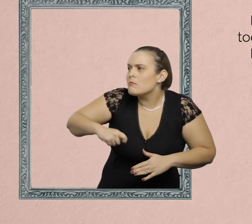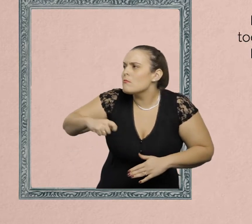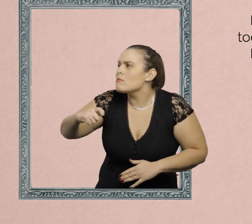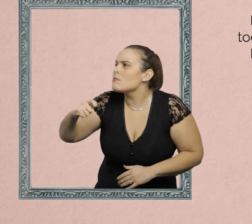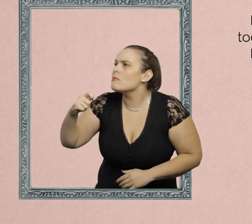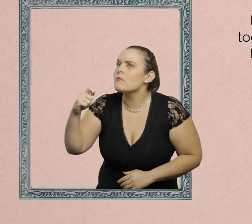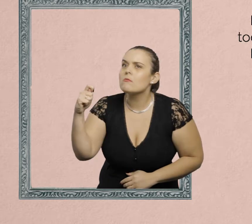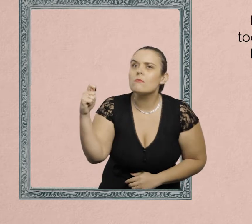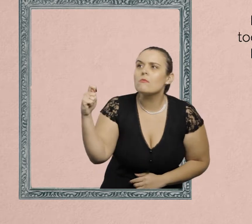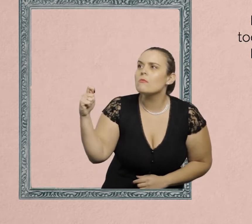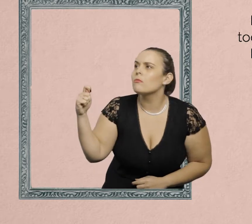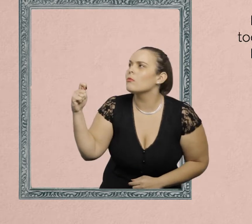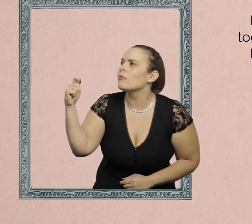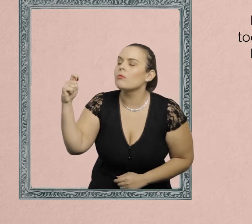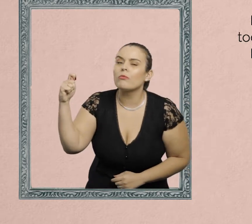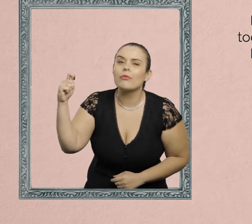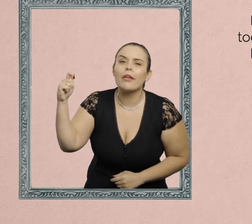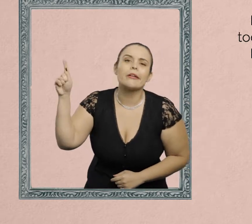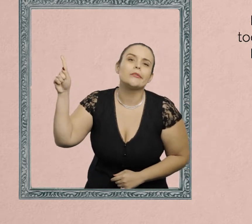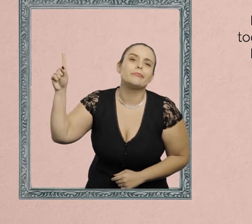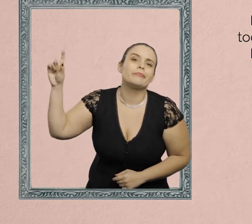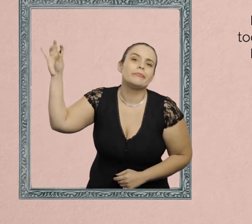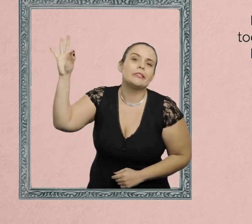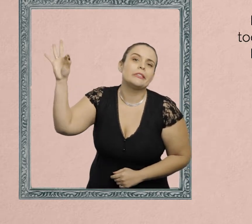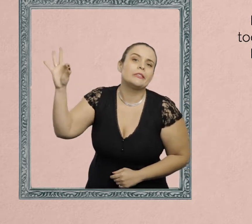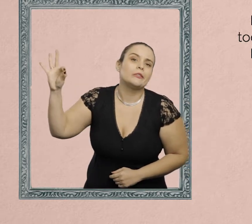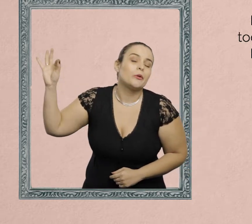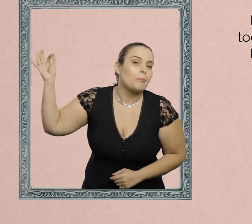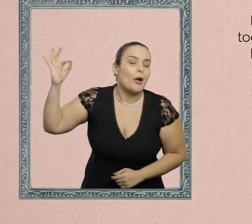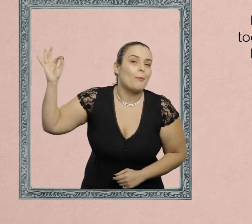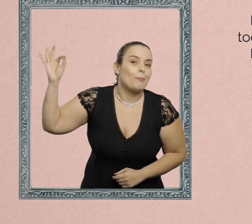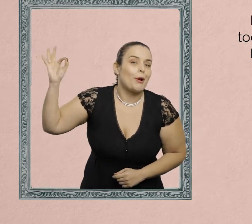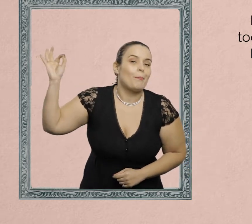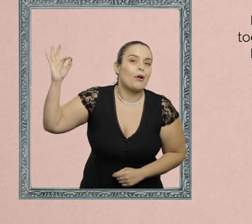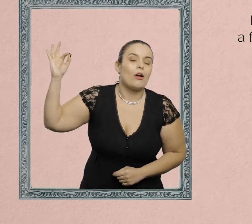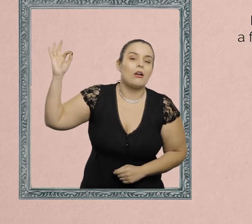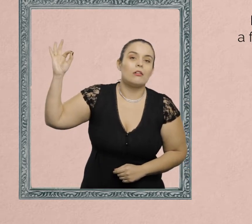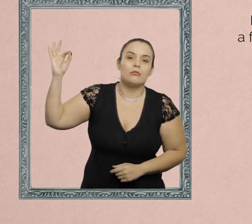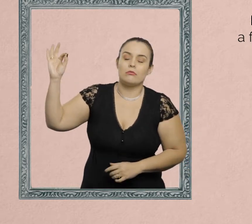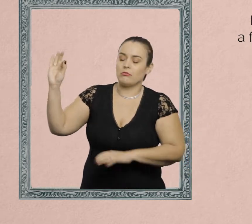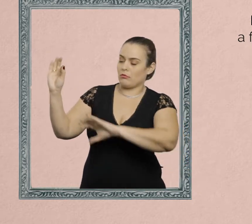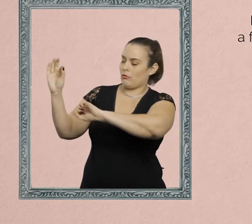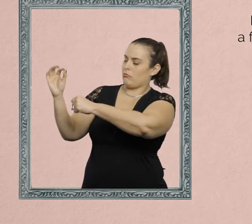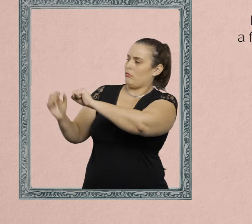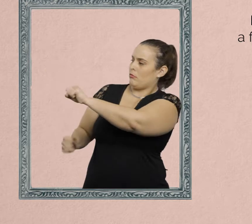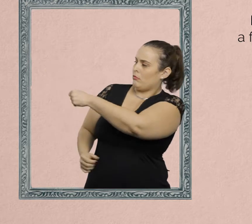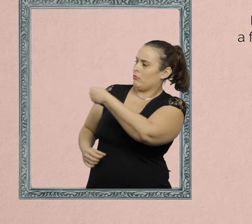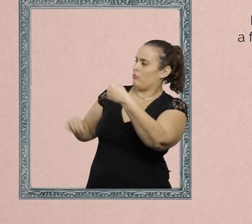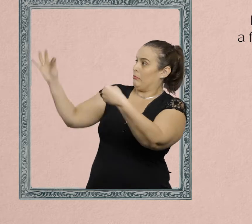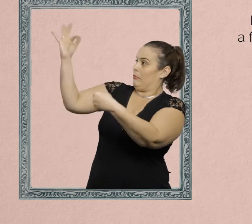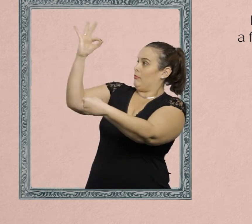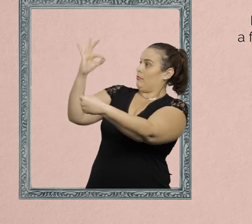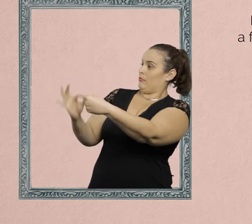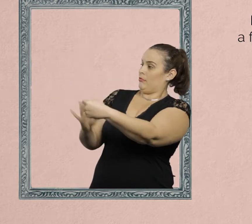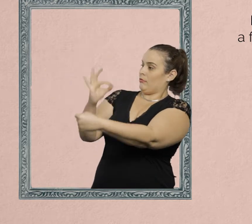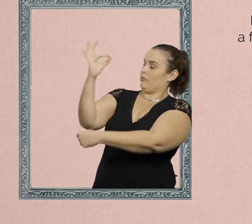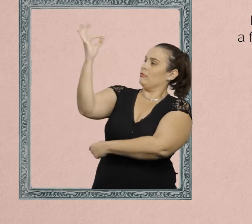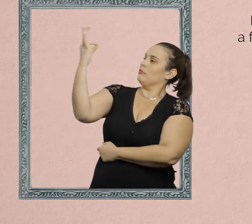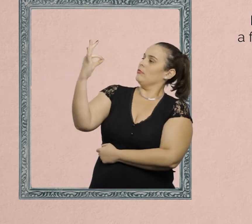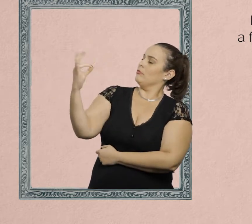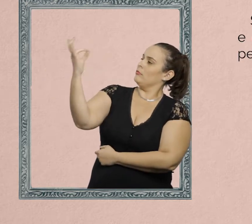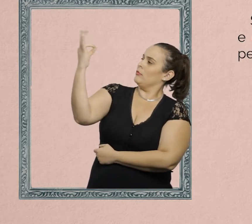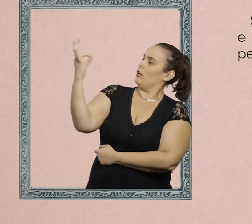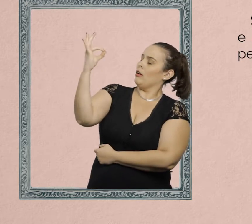ficou todo arrepiado. Era Sininho quem estava batendo. Peter abriu rapidamente a porta para a fada